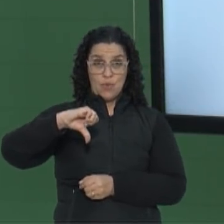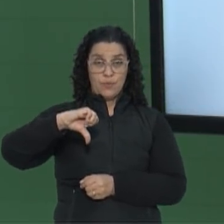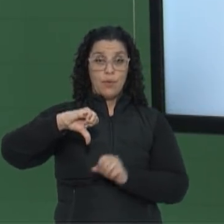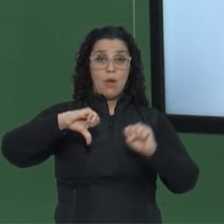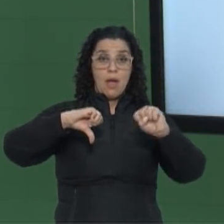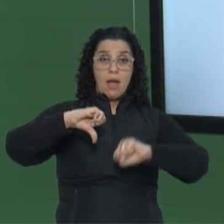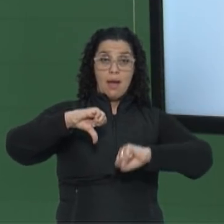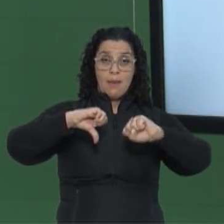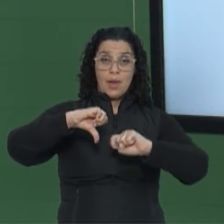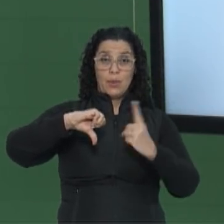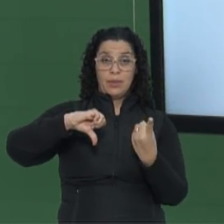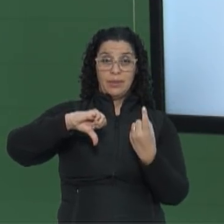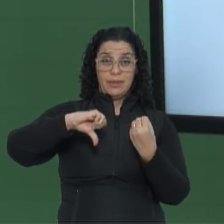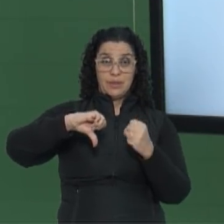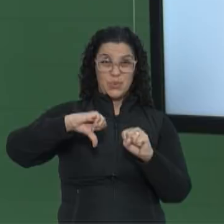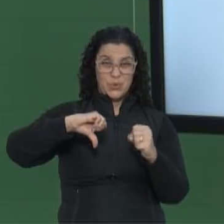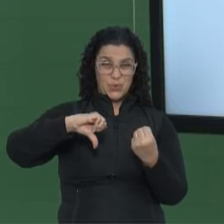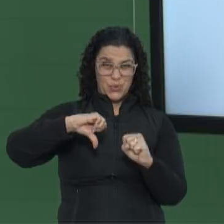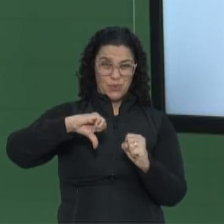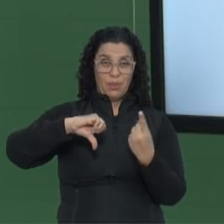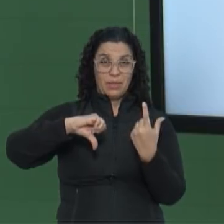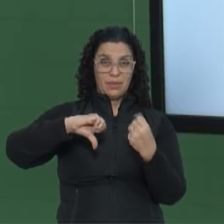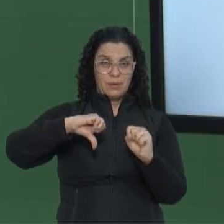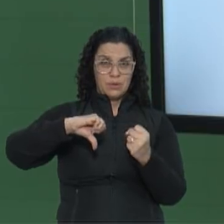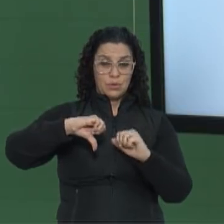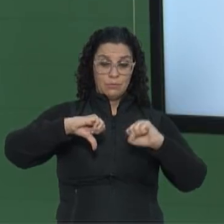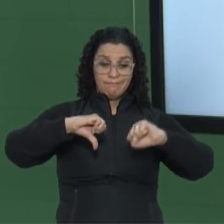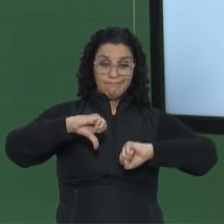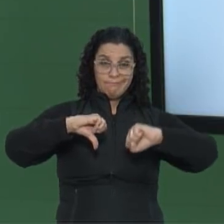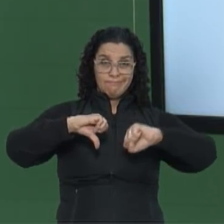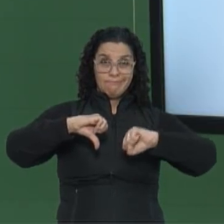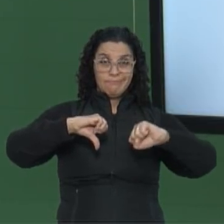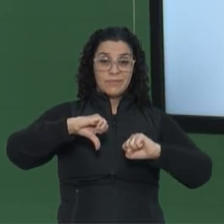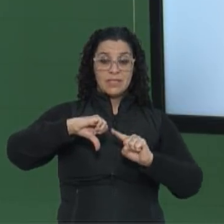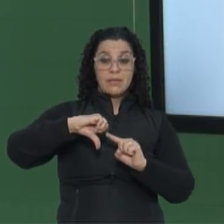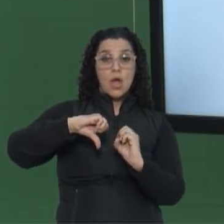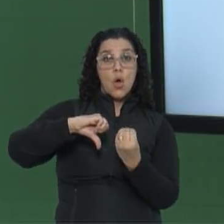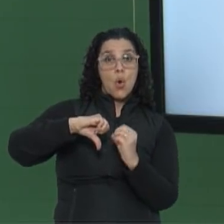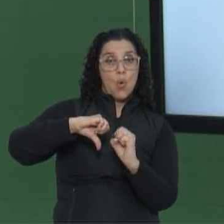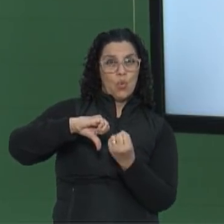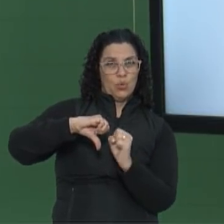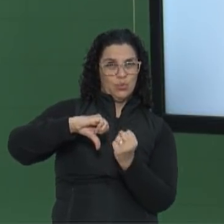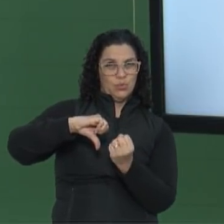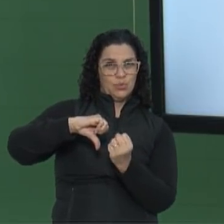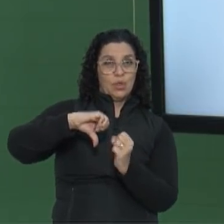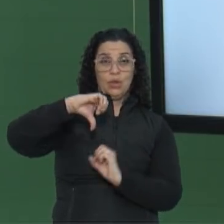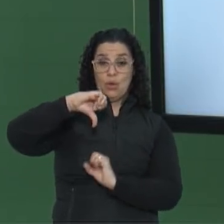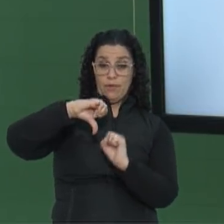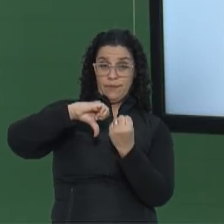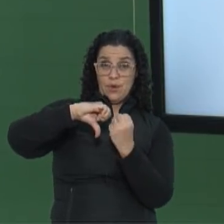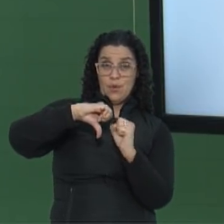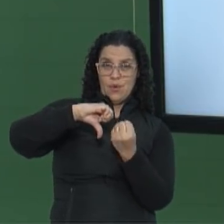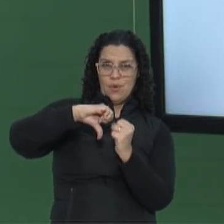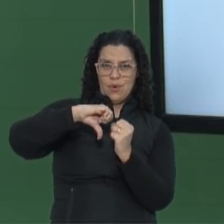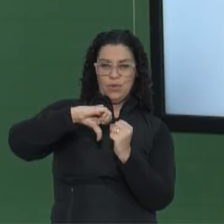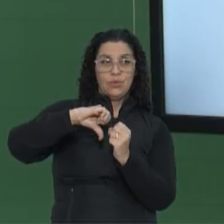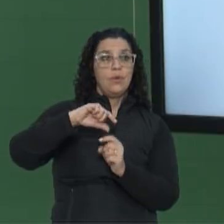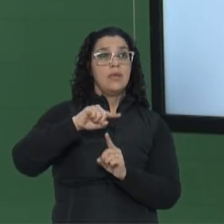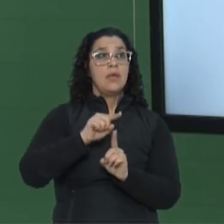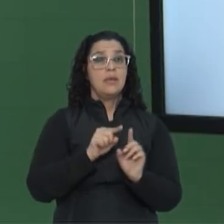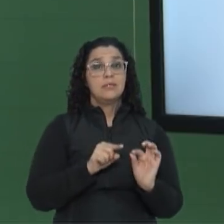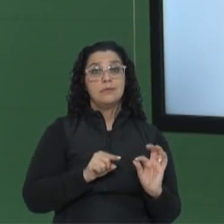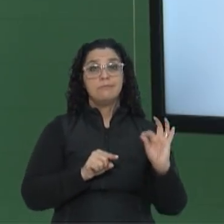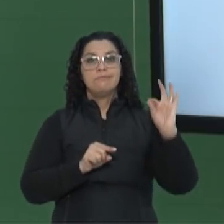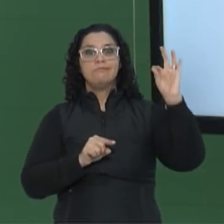aqui, ó, esse 10 aqui, que vira 8. 8 o quê? 8